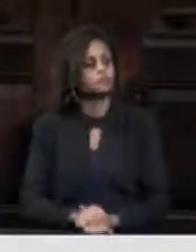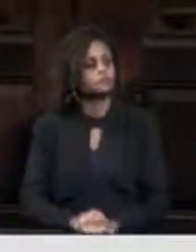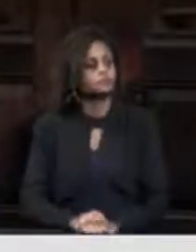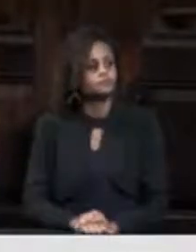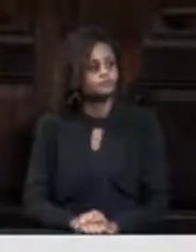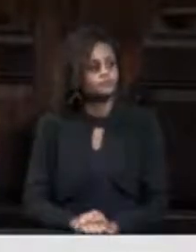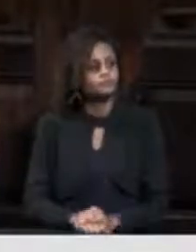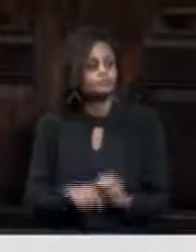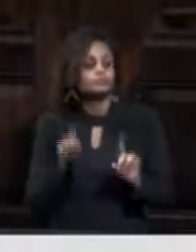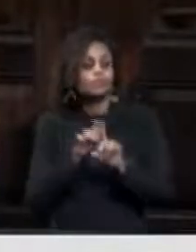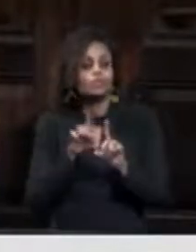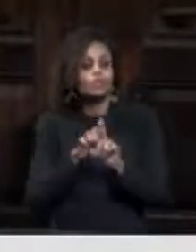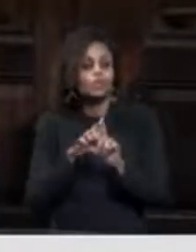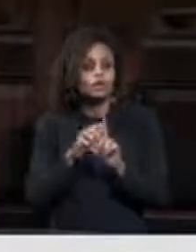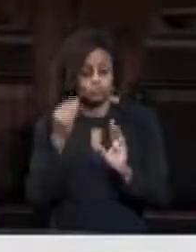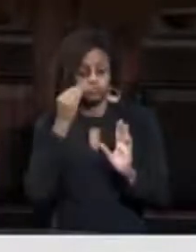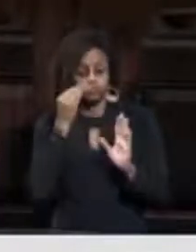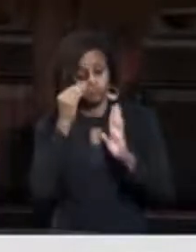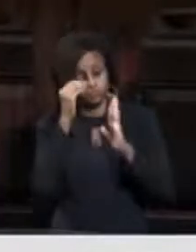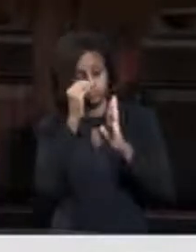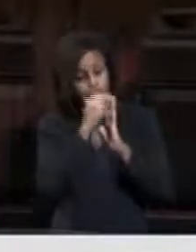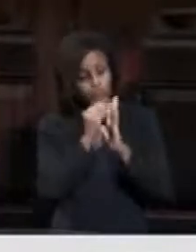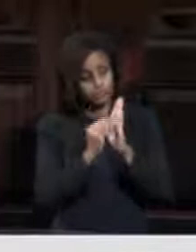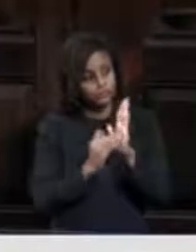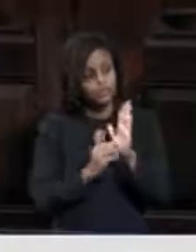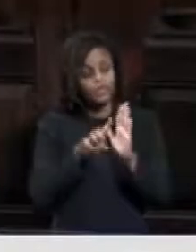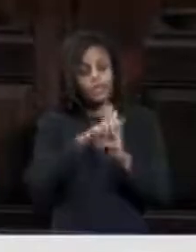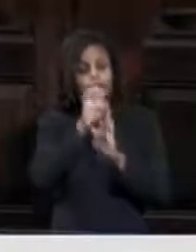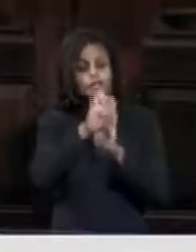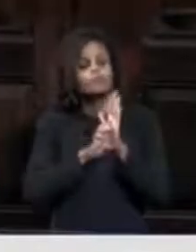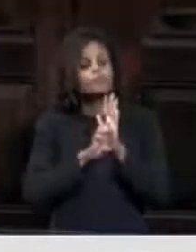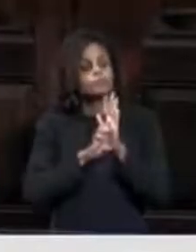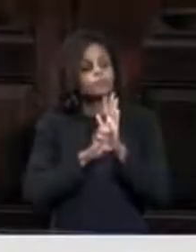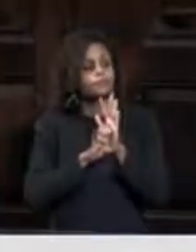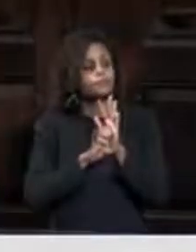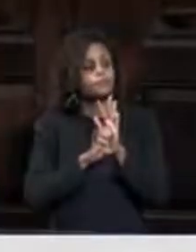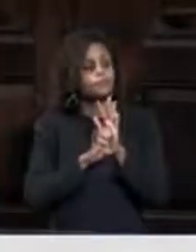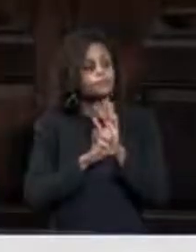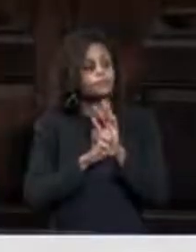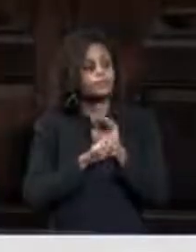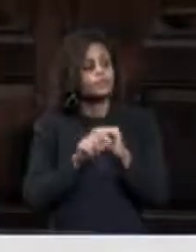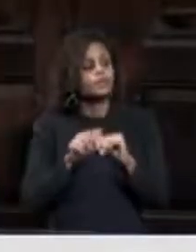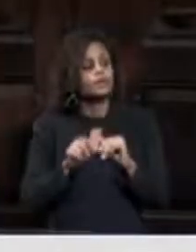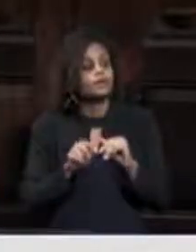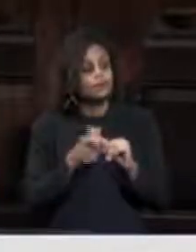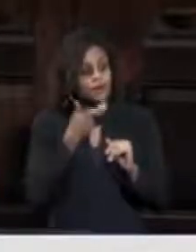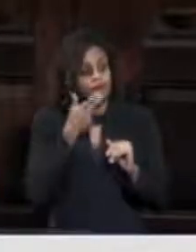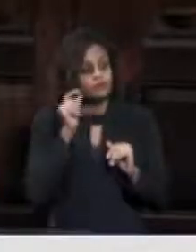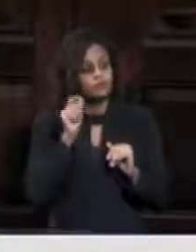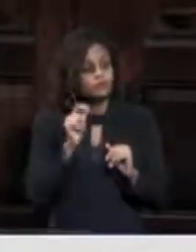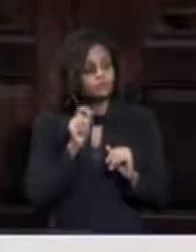o demonstrativo proposto na emenda se trata do requisito